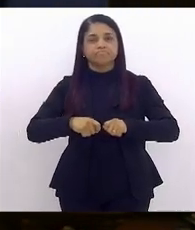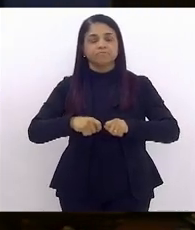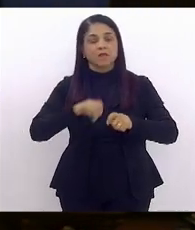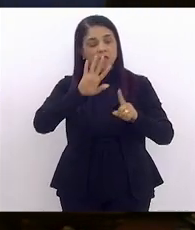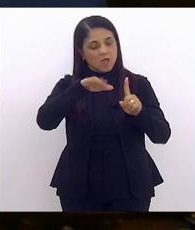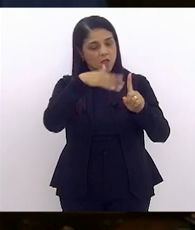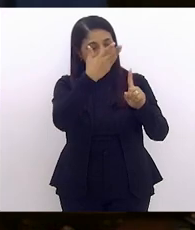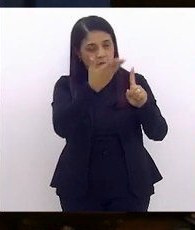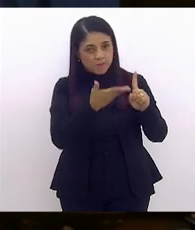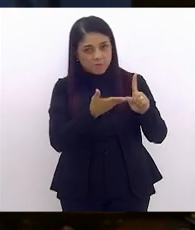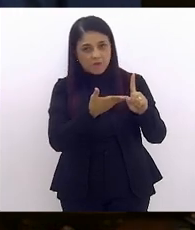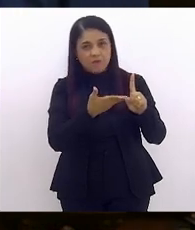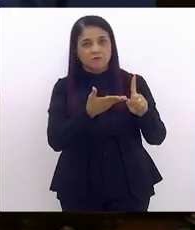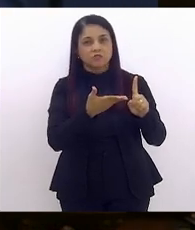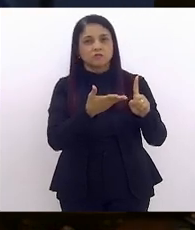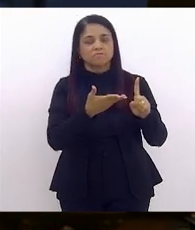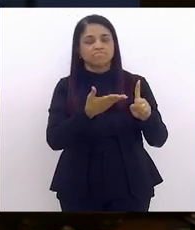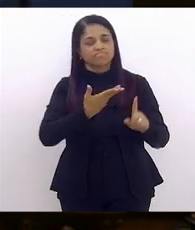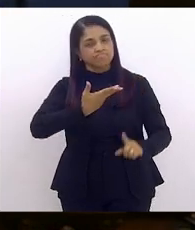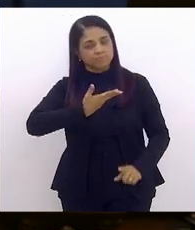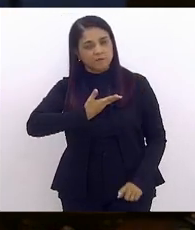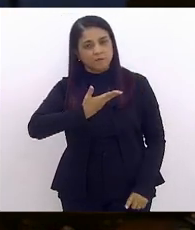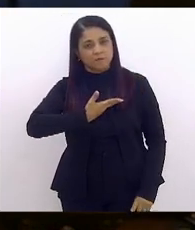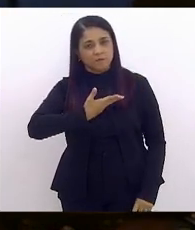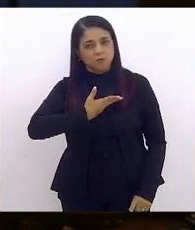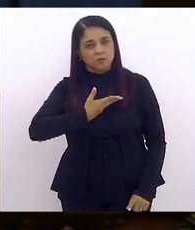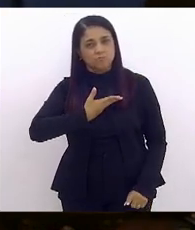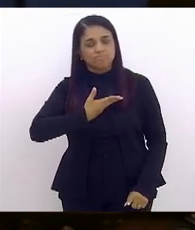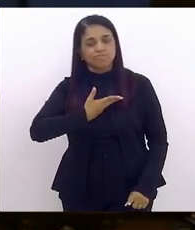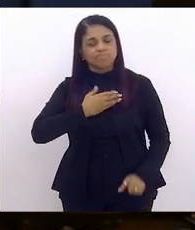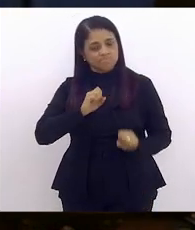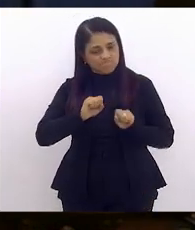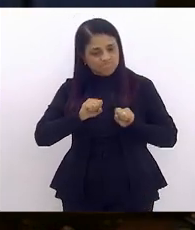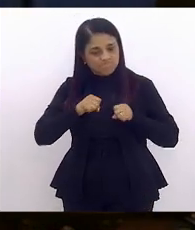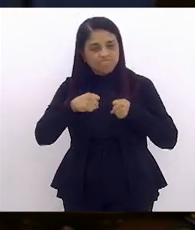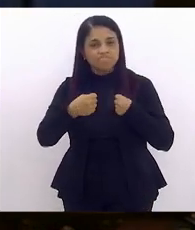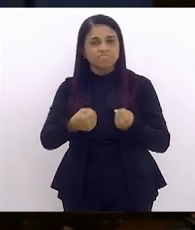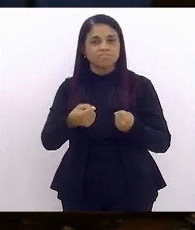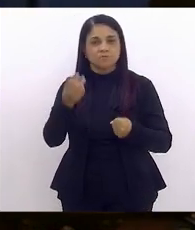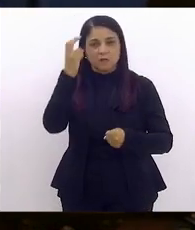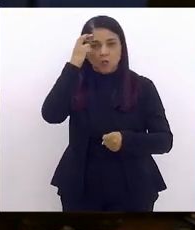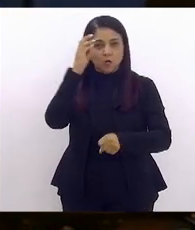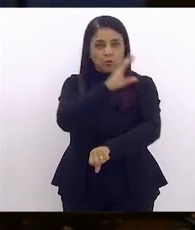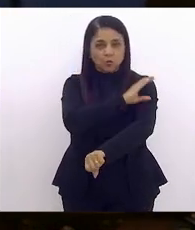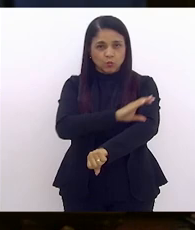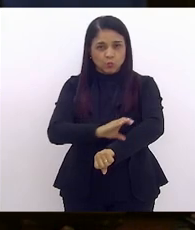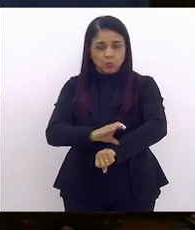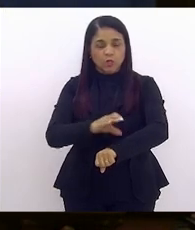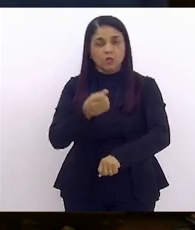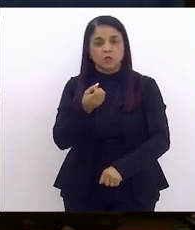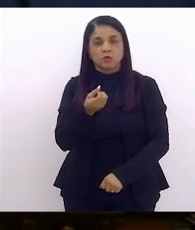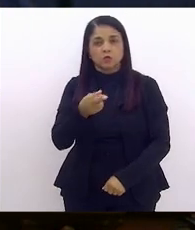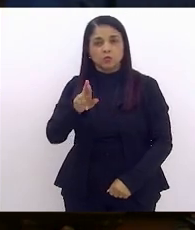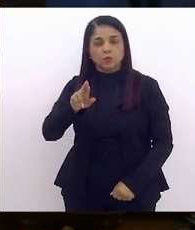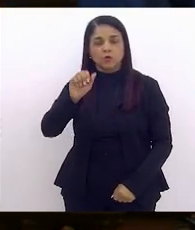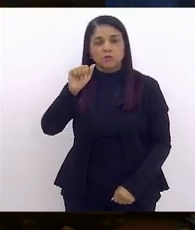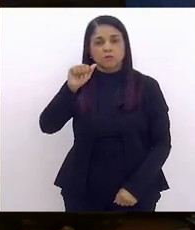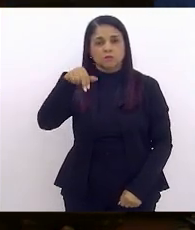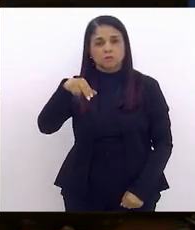homenagem a esse grande guerreiro, esse grande defensor da cultura, que é o doutor Sandro Avelar.